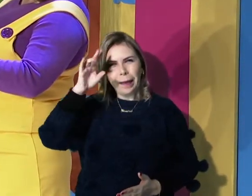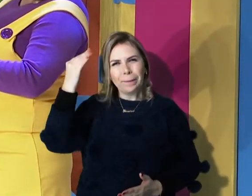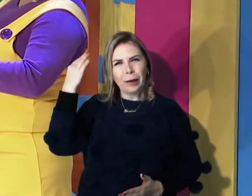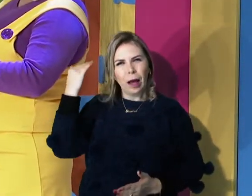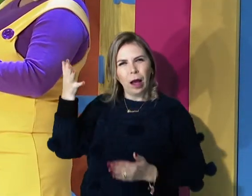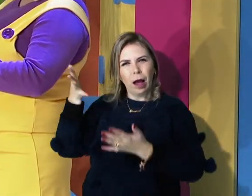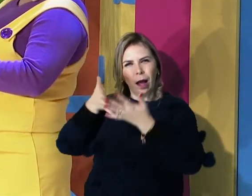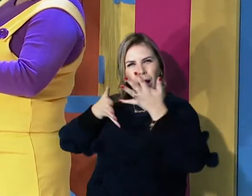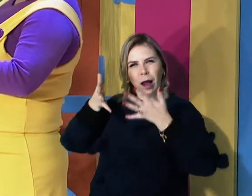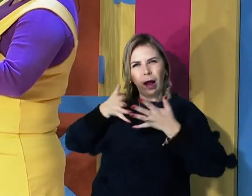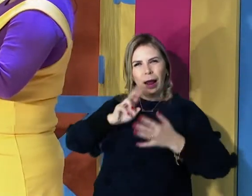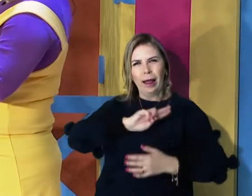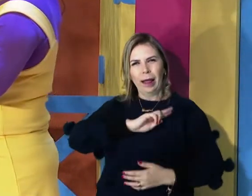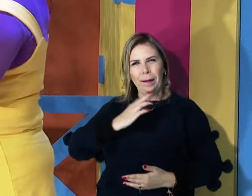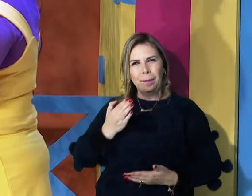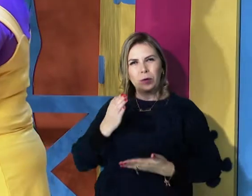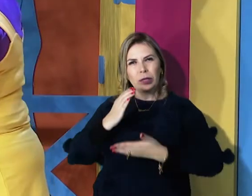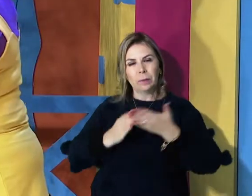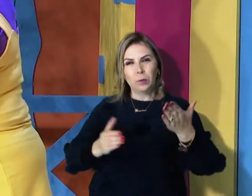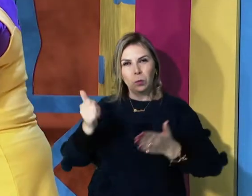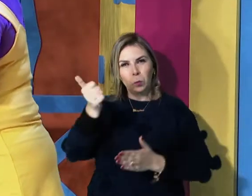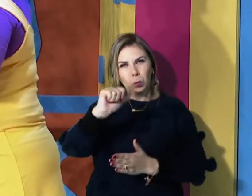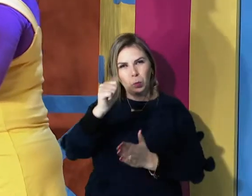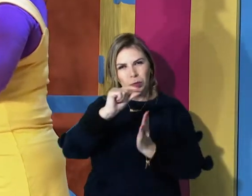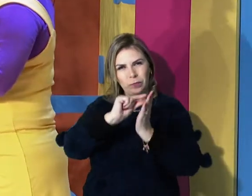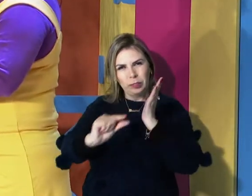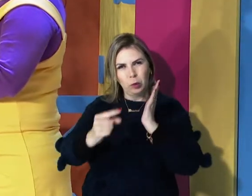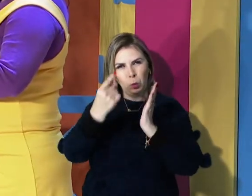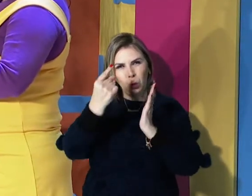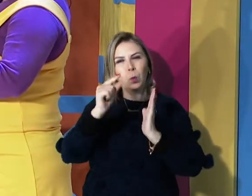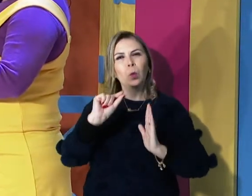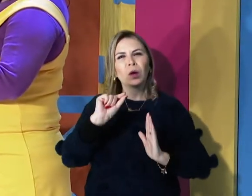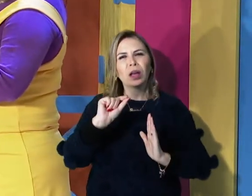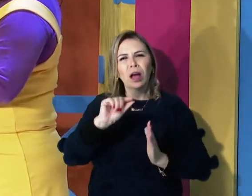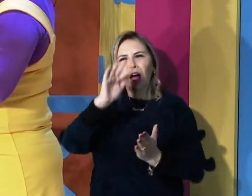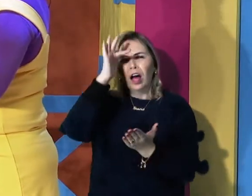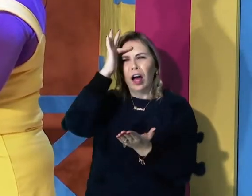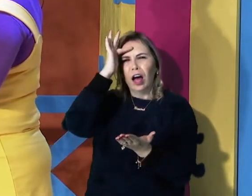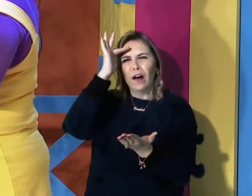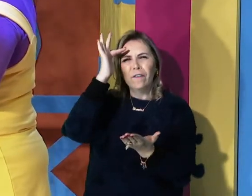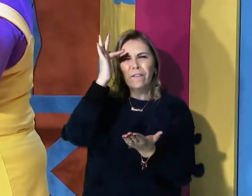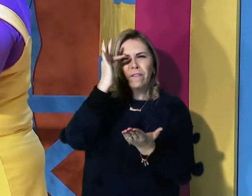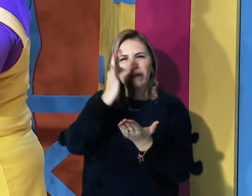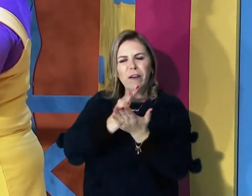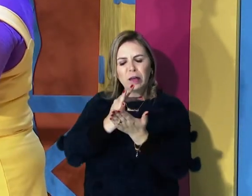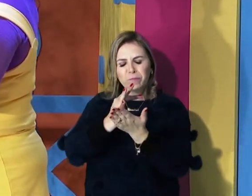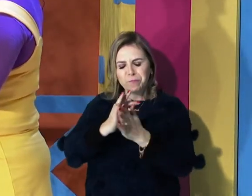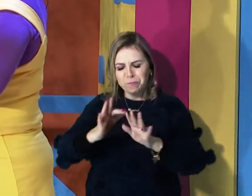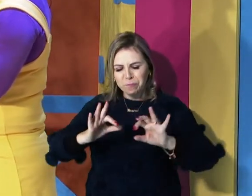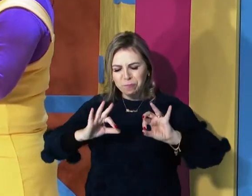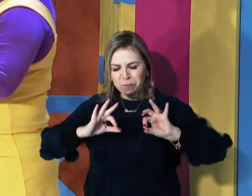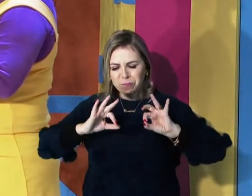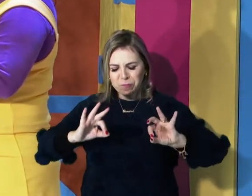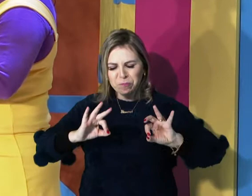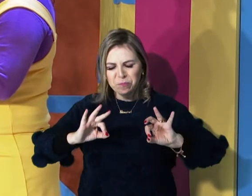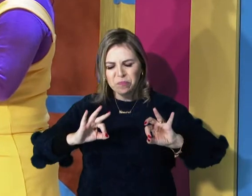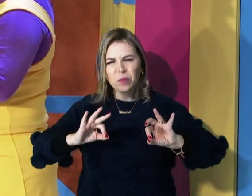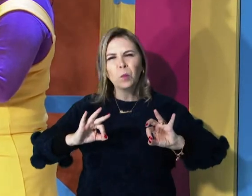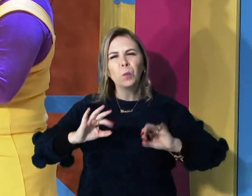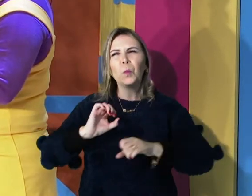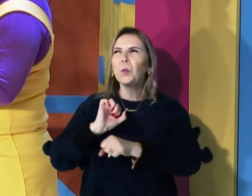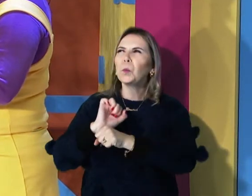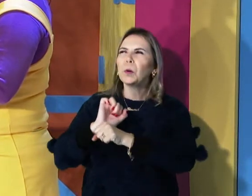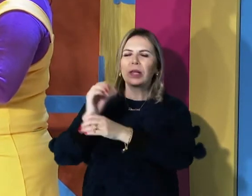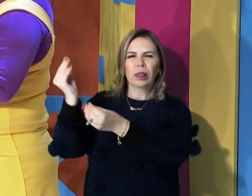lembra? Hebreus 11:1. Tá escrito assim: que a fé é a certeza que vamos receber aquilo